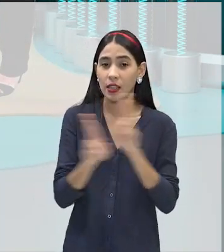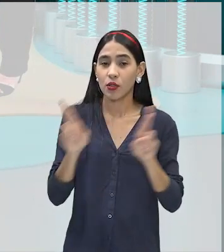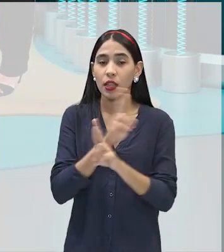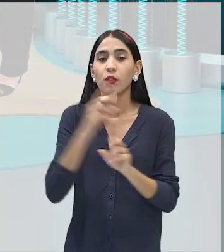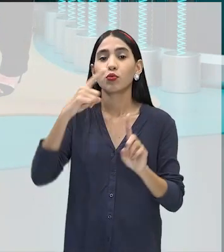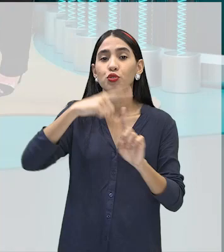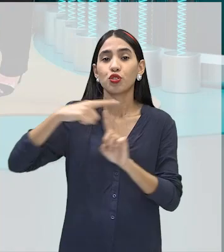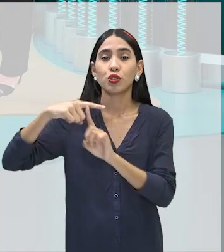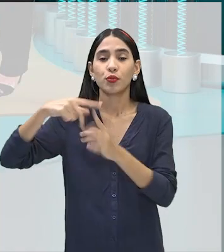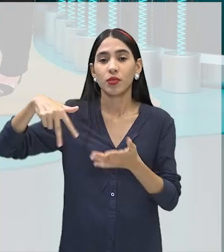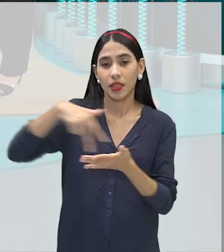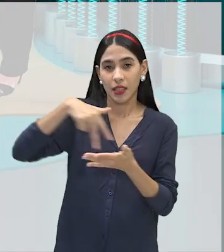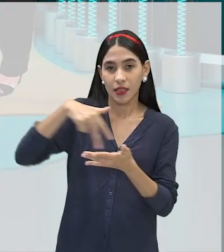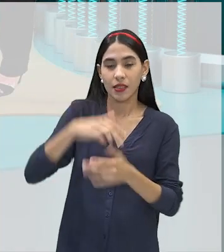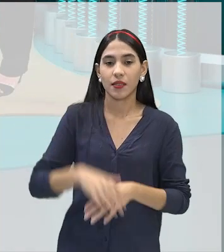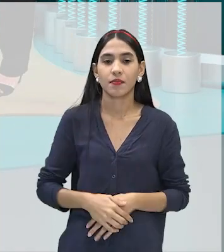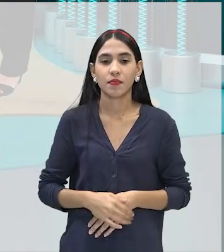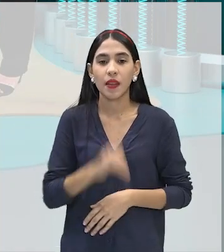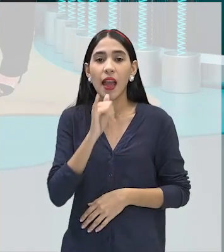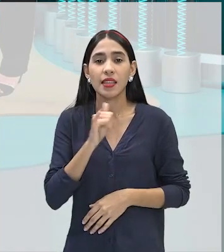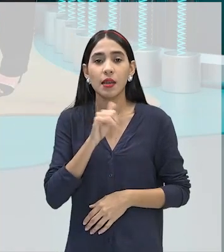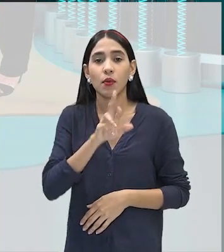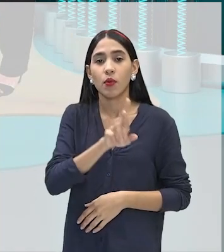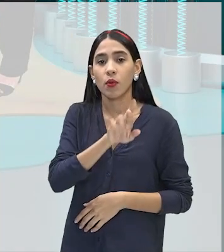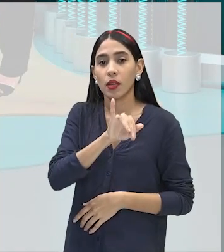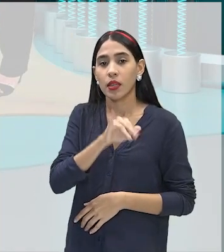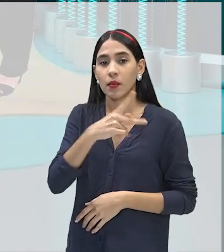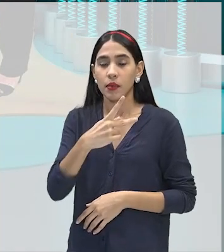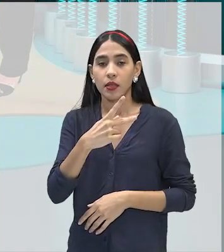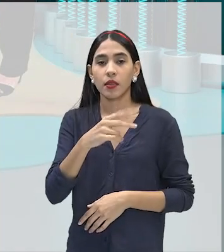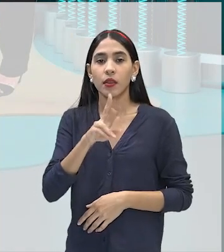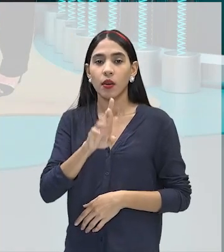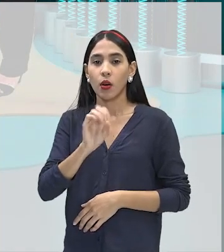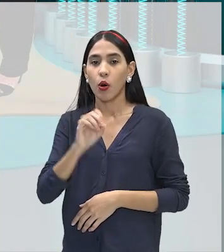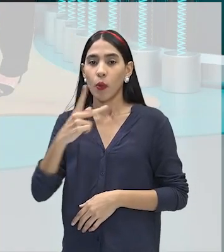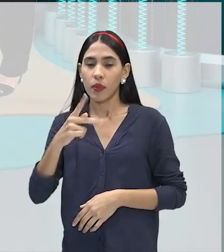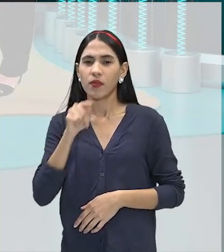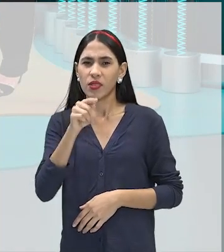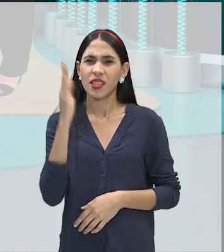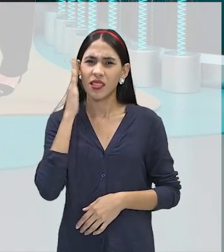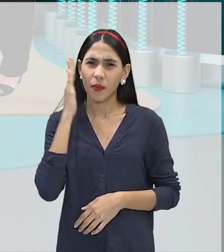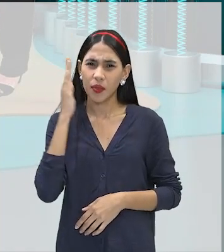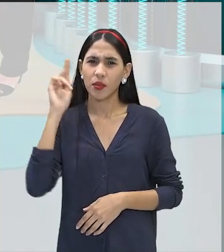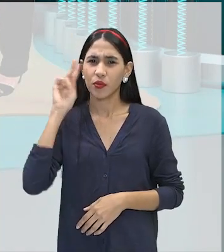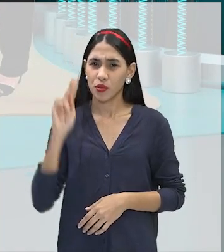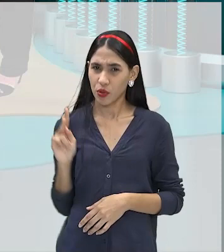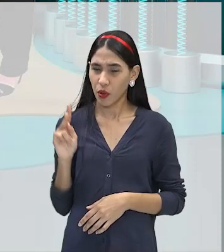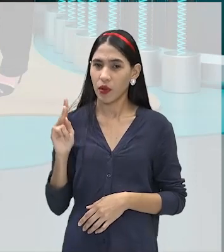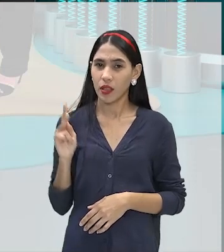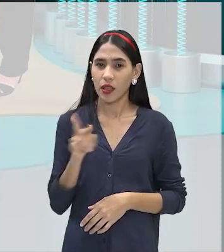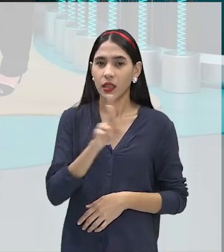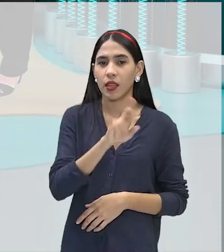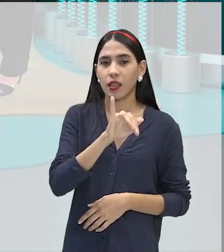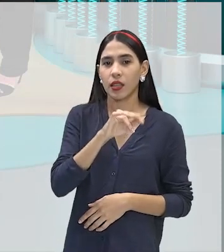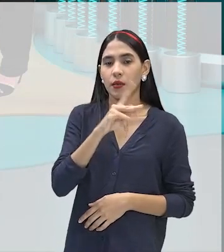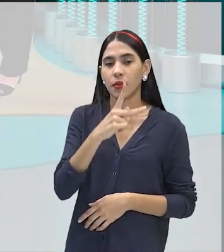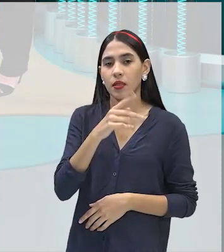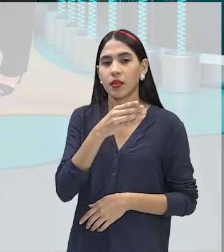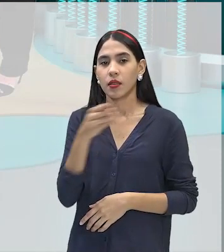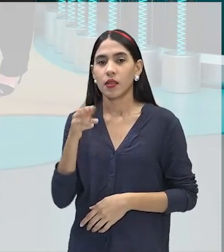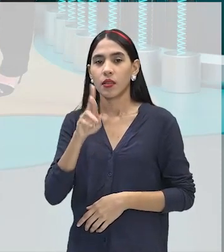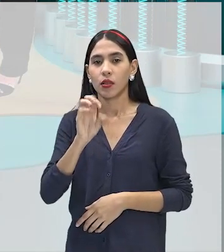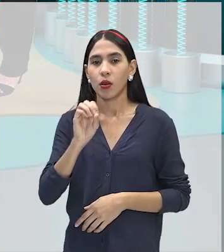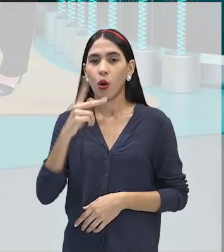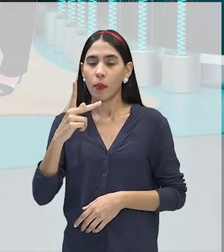dança, como no caso aqui do hip hop. Vocês sabiam que na história o hip hop foi